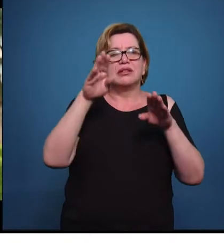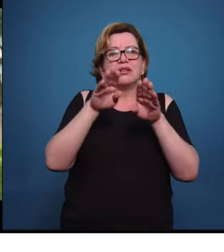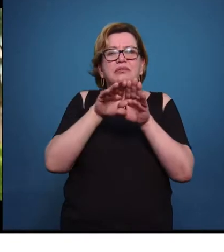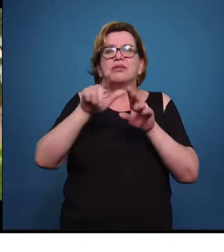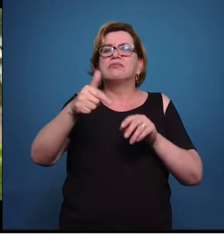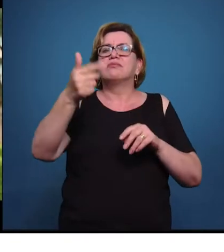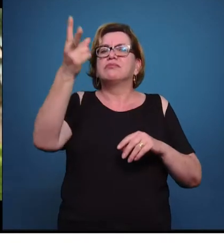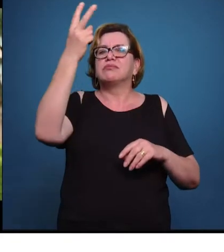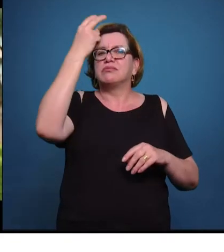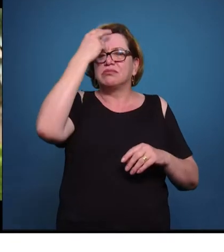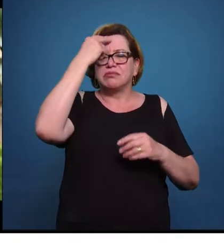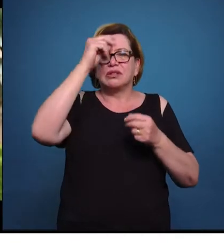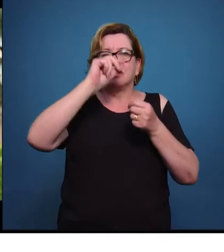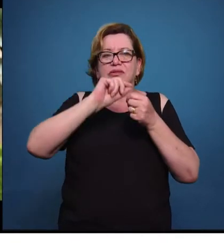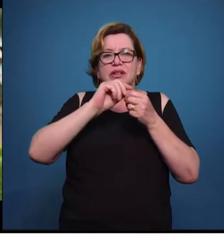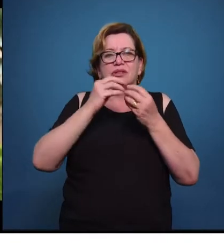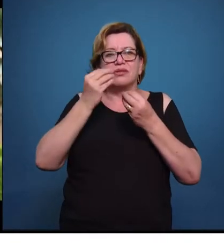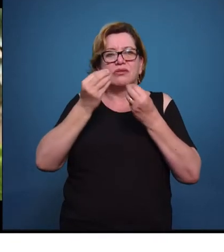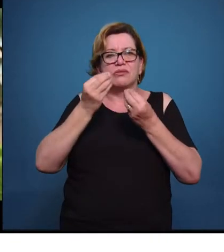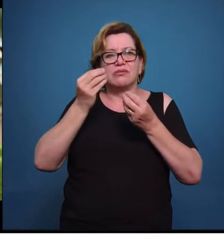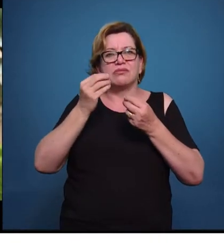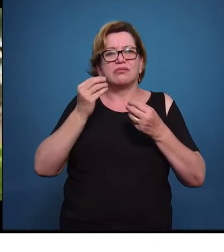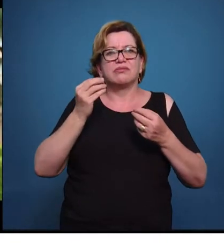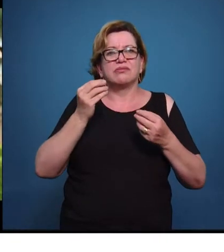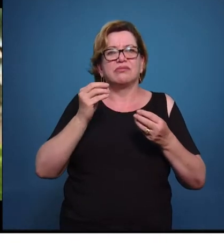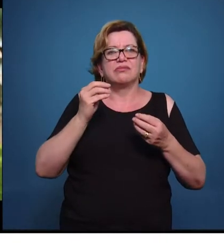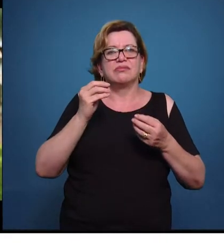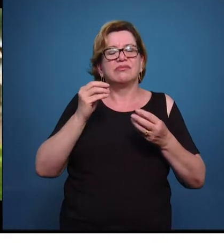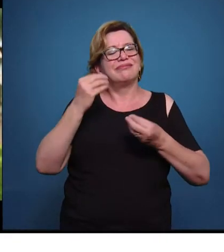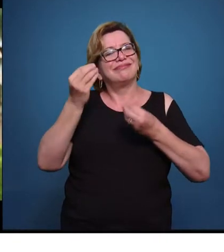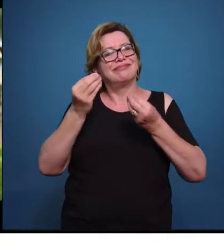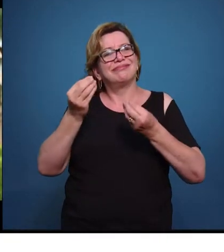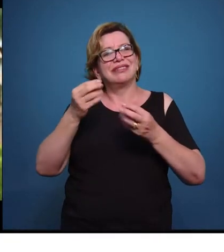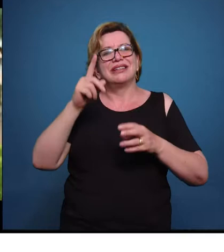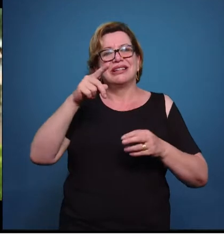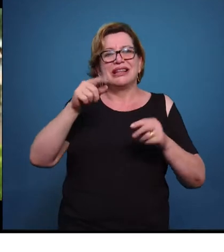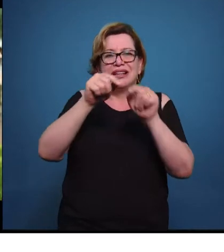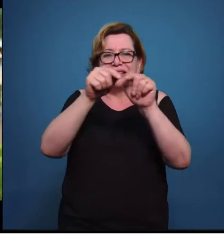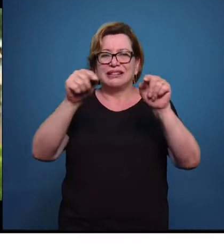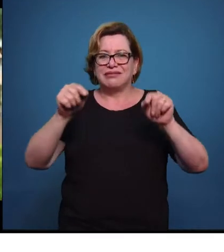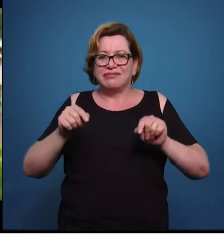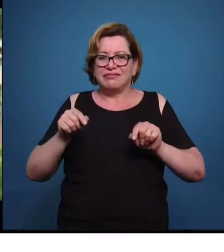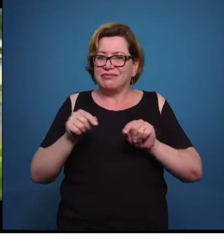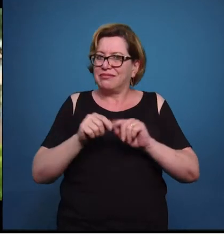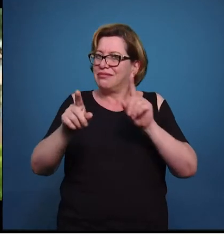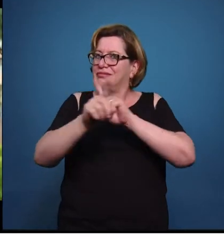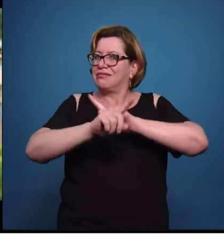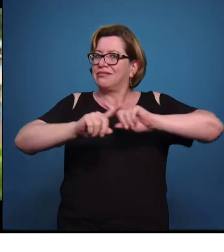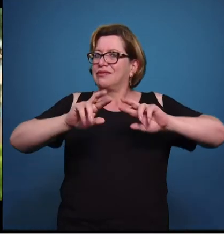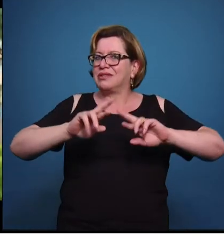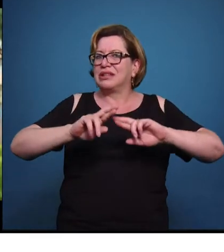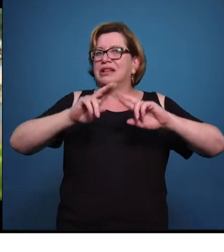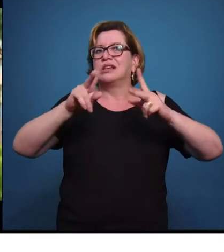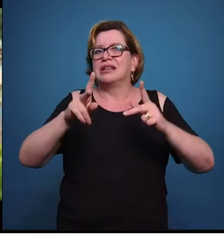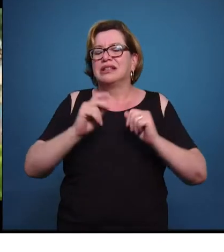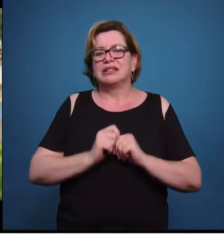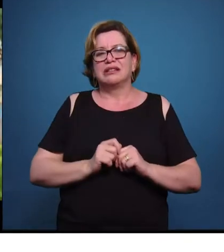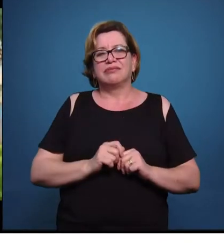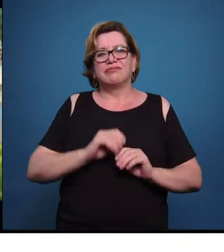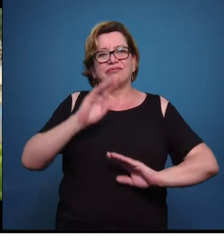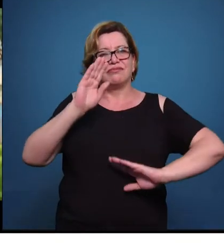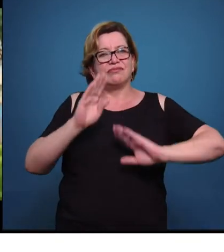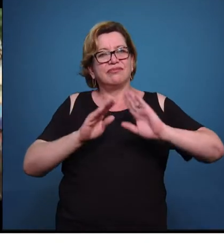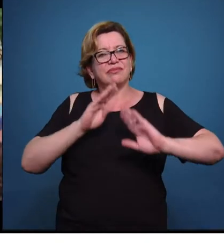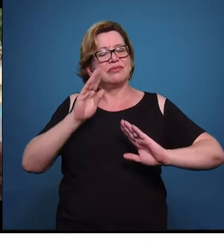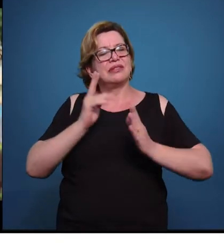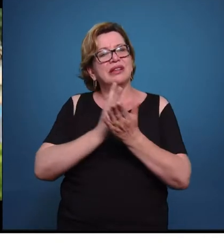de que modo eles estão agindo, é essencial. No ambiente da sala de aula, não é diferente. Cada vez mais, como eu disse,